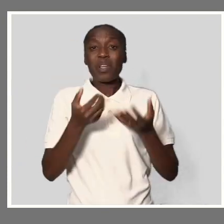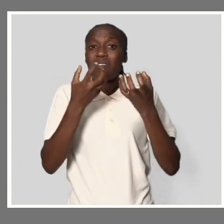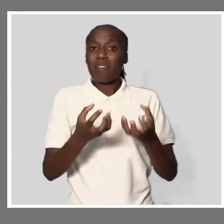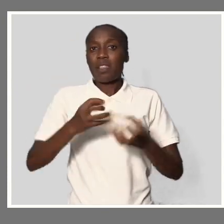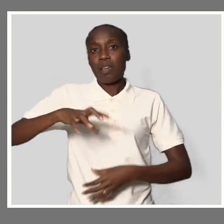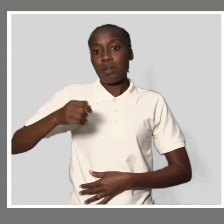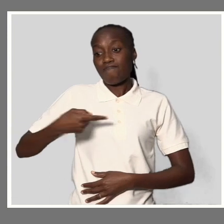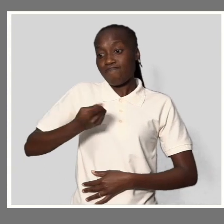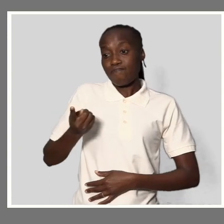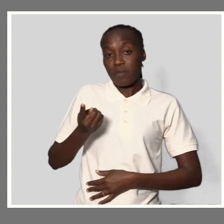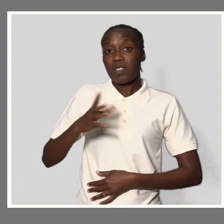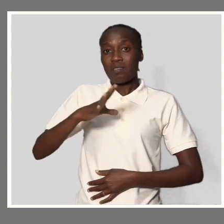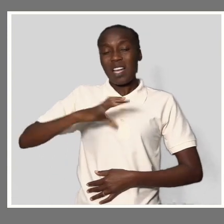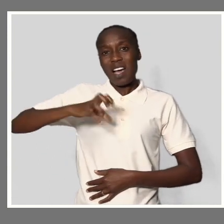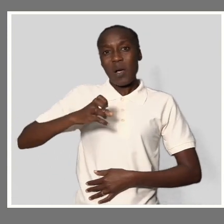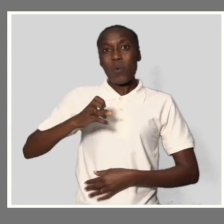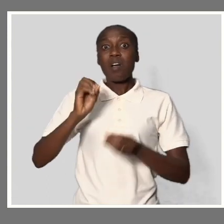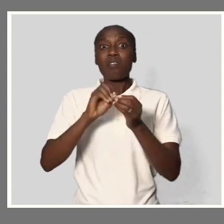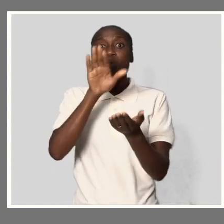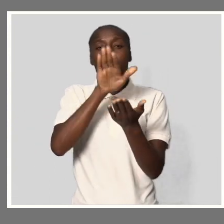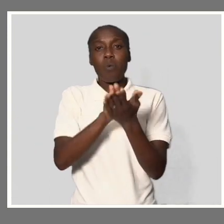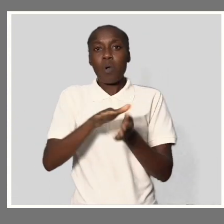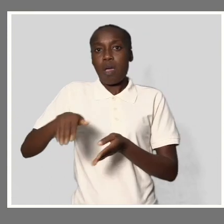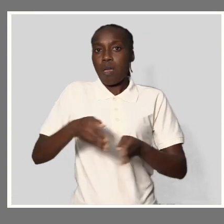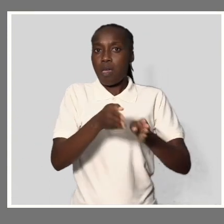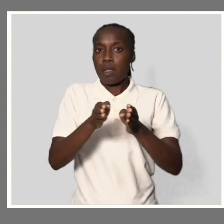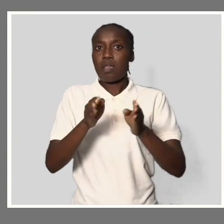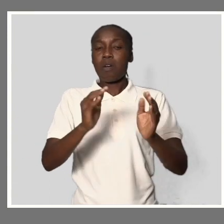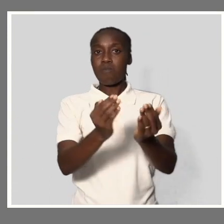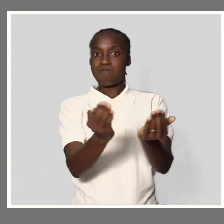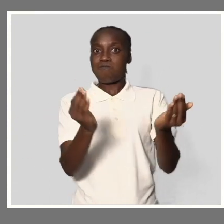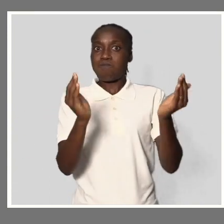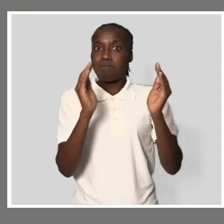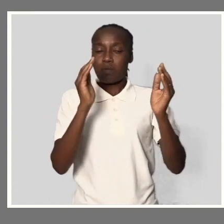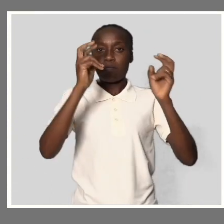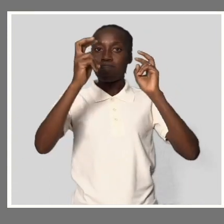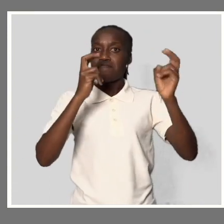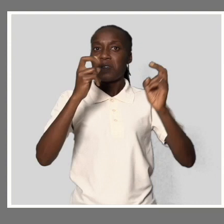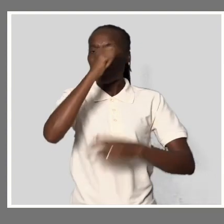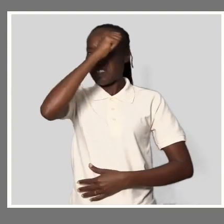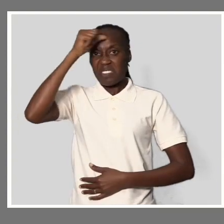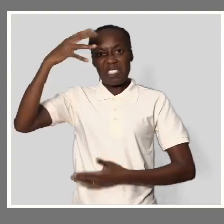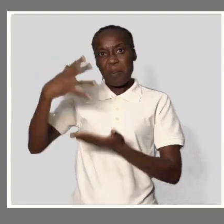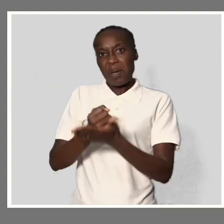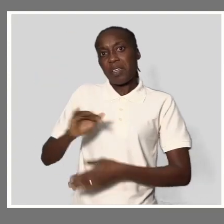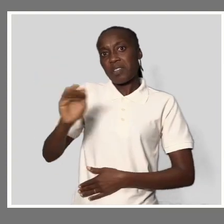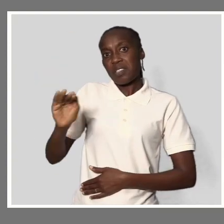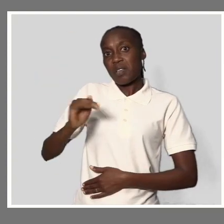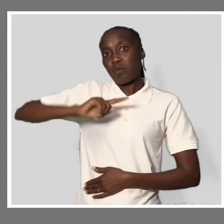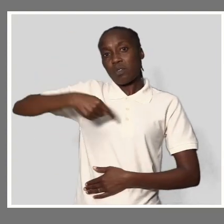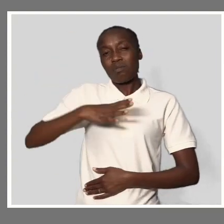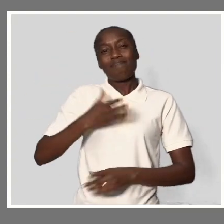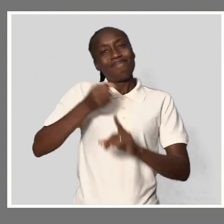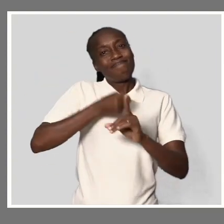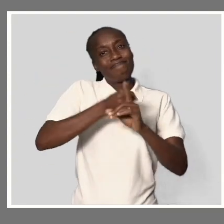Temos uma baraja aqui em Curumana, bem perto, mas não beneficiamos dela. Esperamos que com a